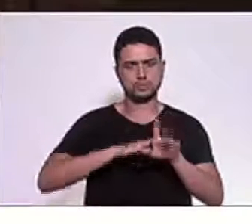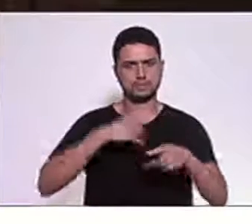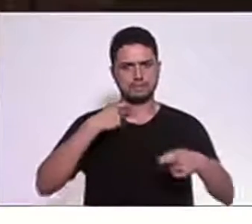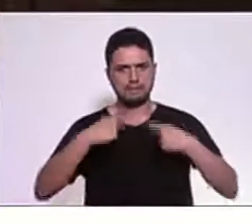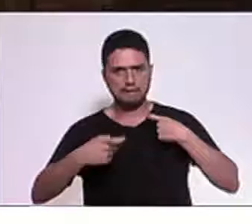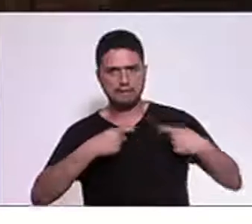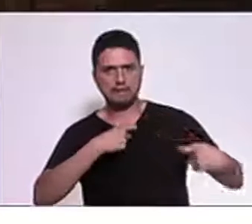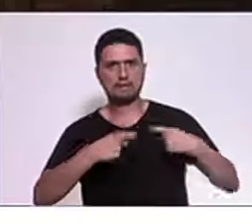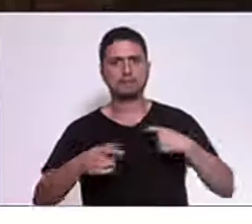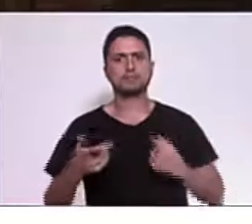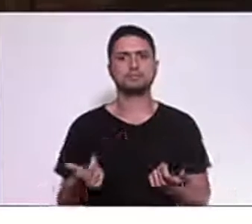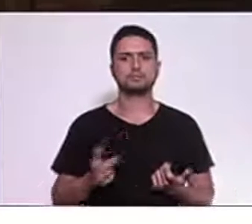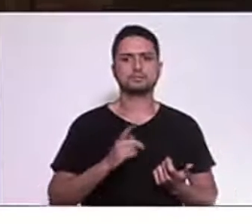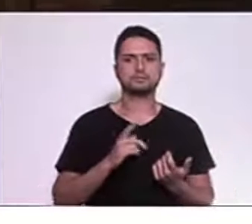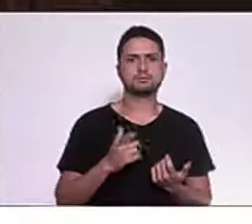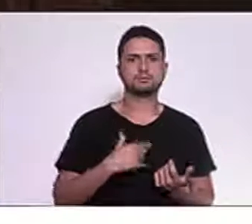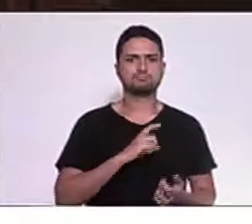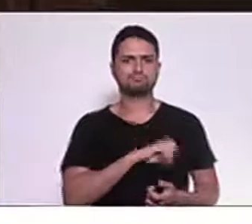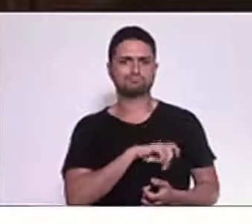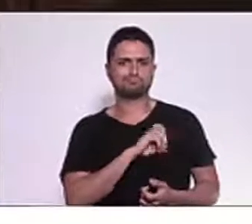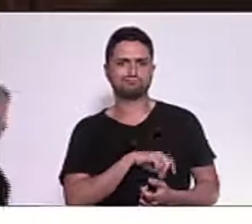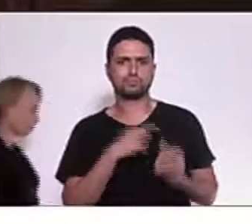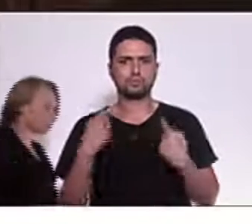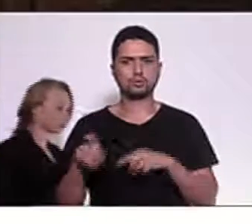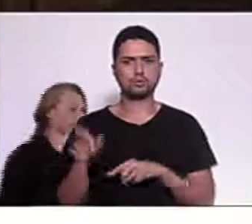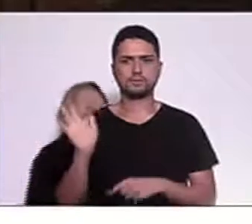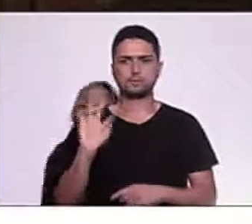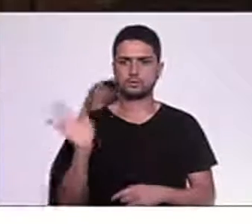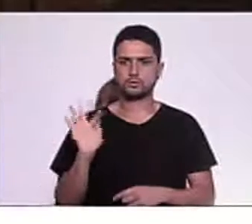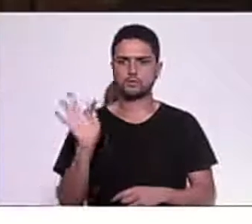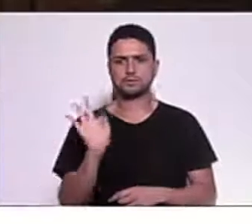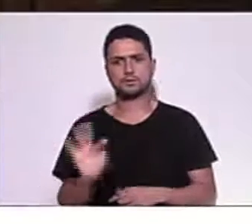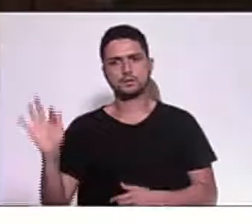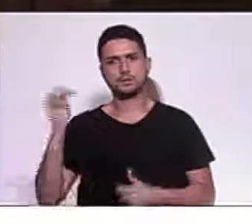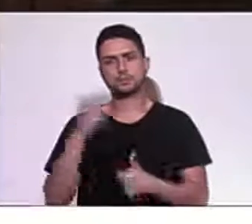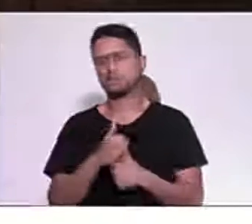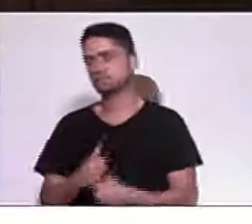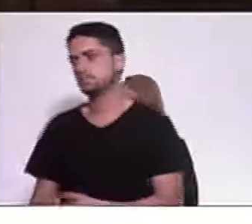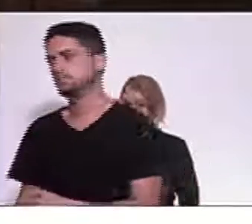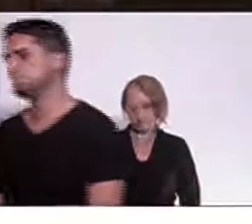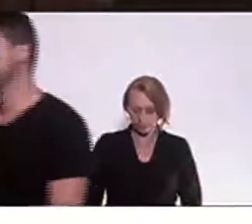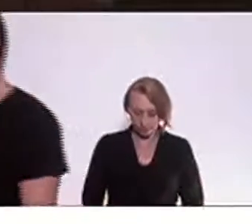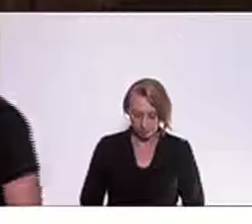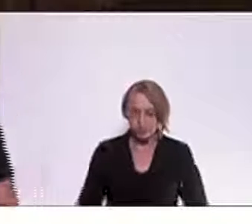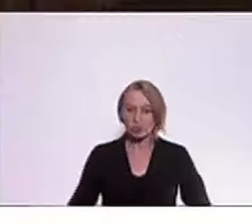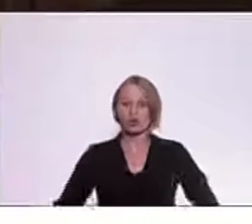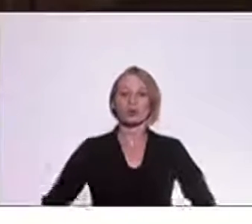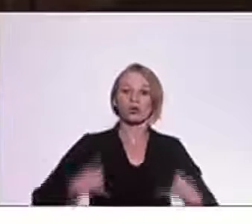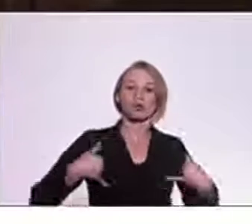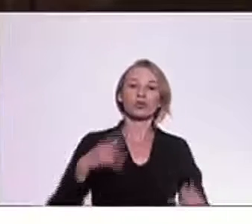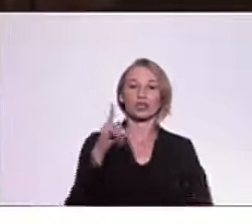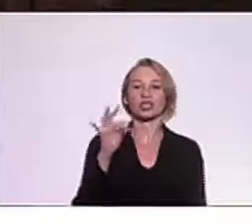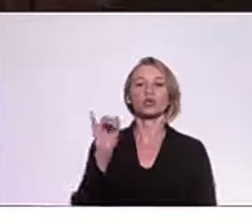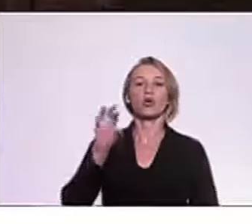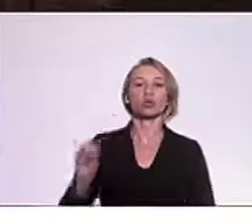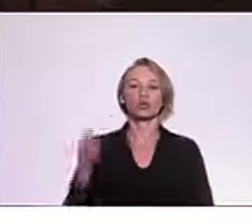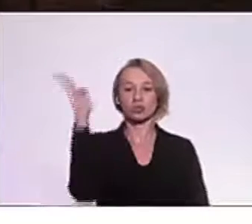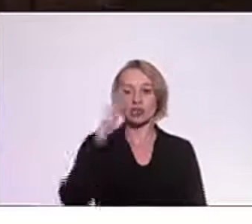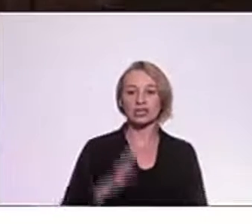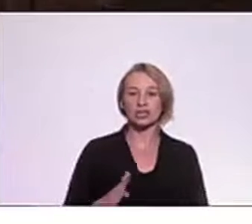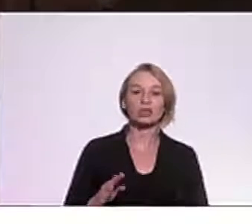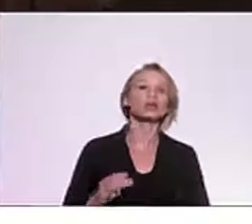Fundeb, cuja validade termina no final do ano que vem, e sem o qual mais de 80% dos municípios brasileiros